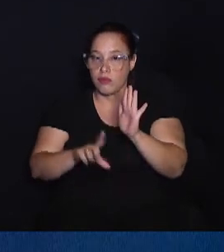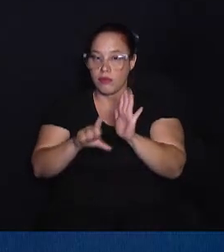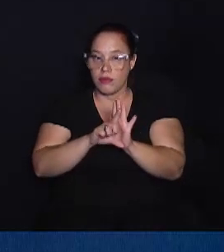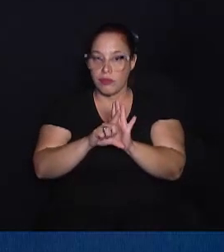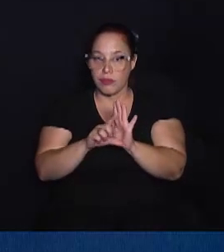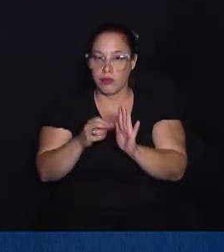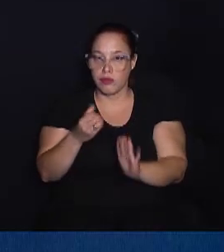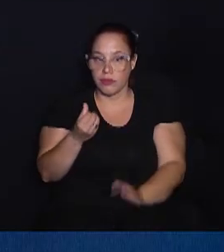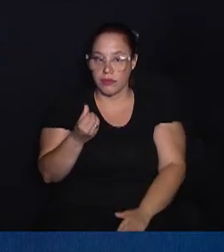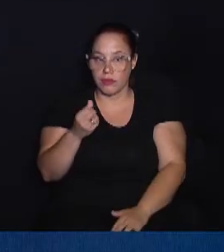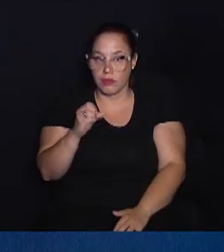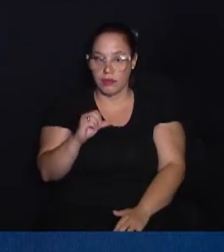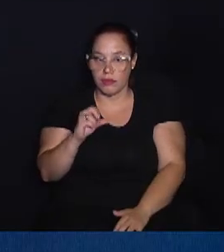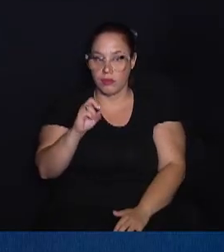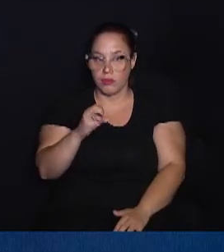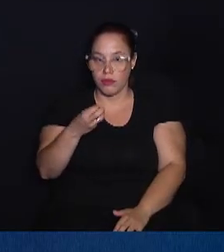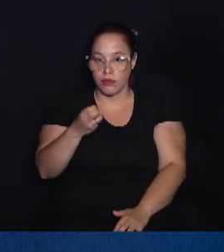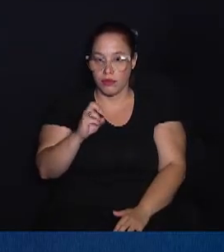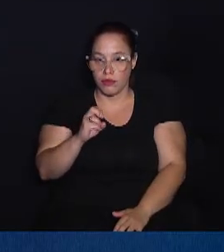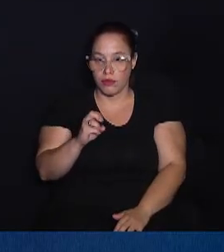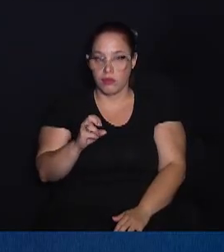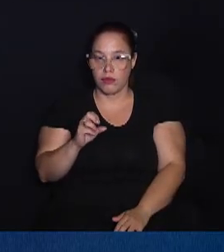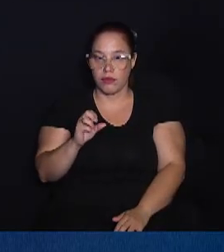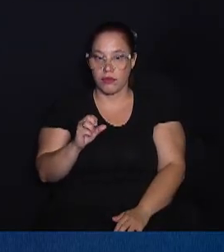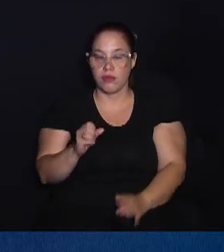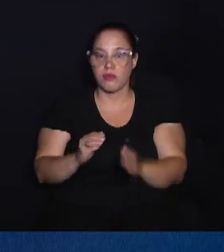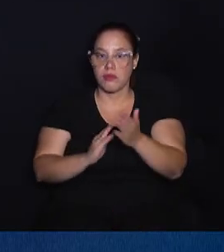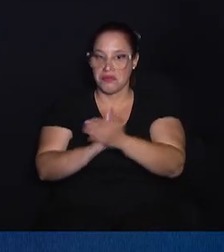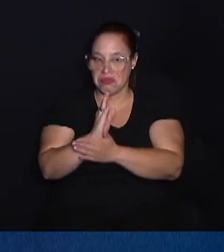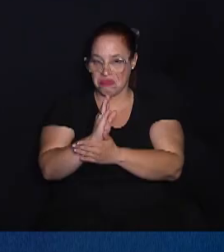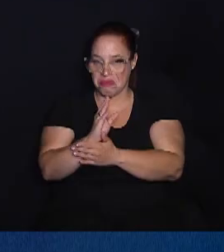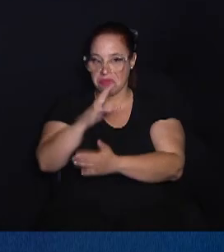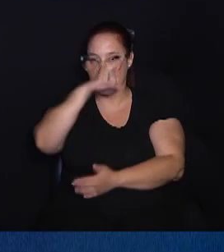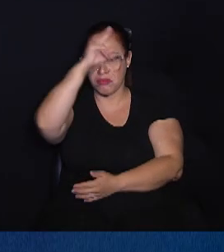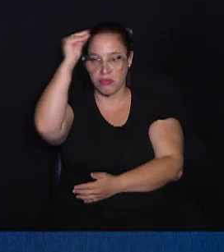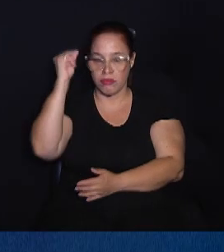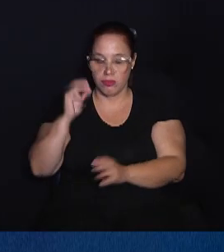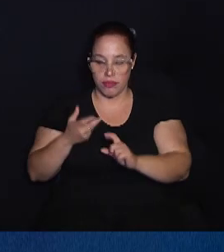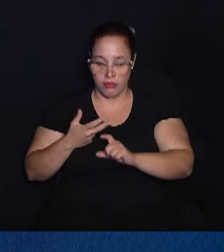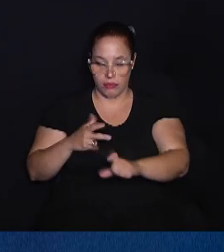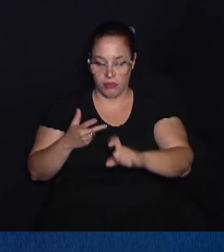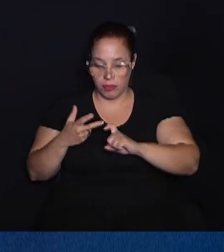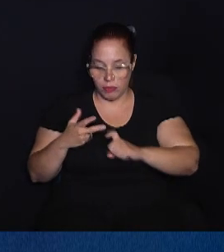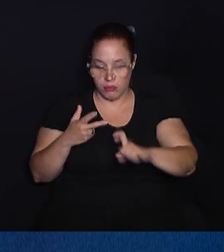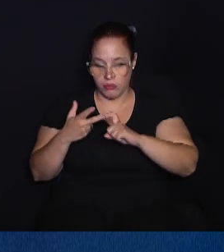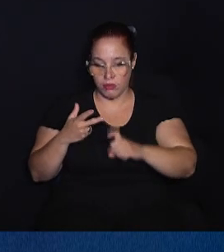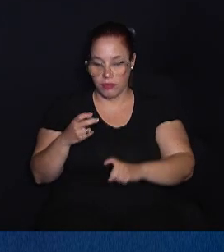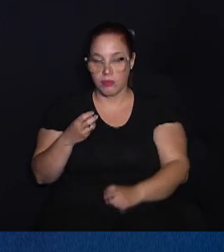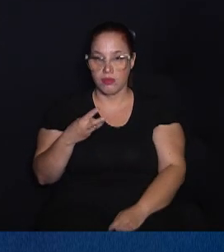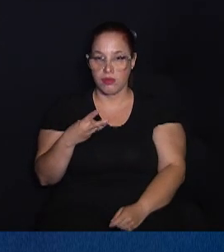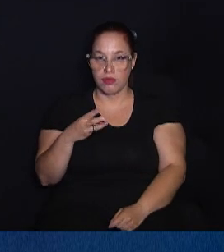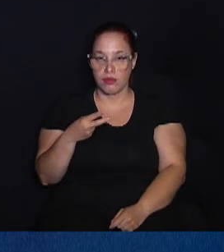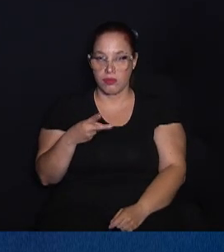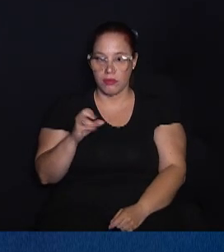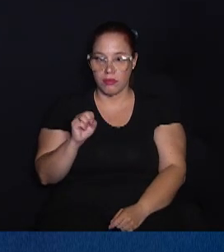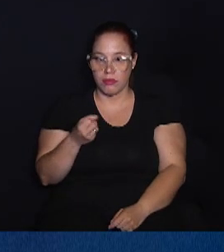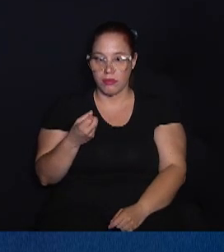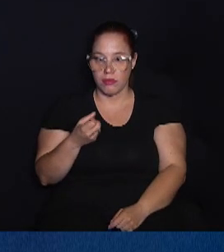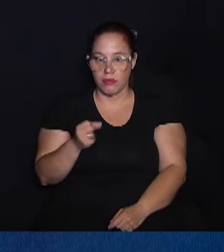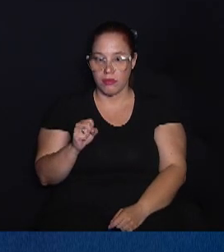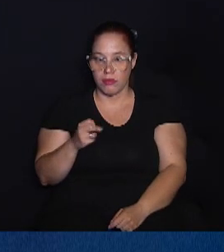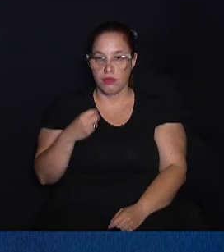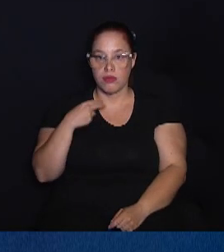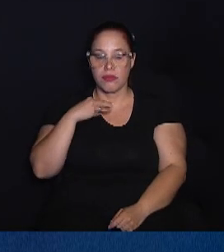aprovada o projeto de lei 16.535 foi sancionado pelo executivo em